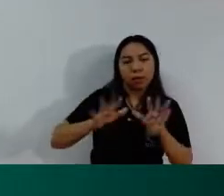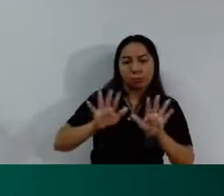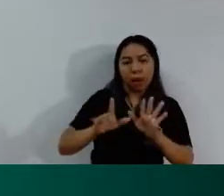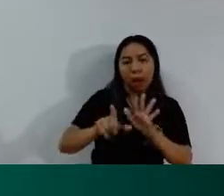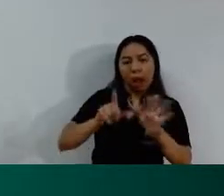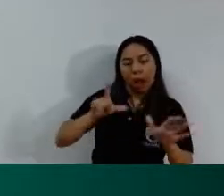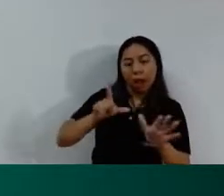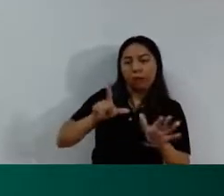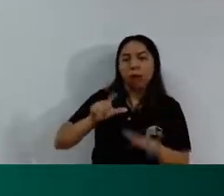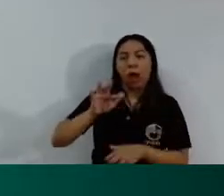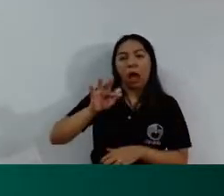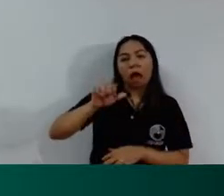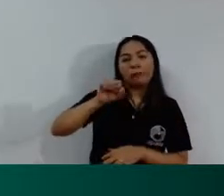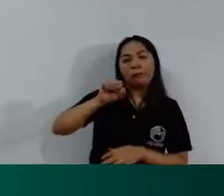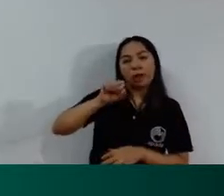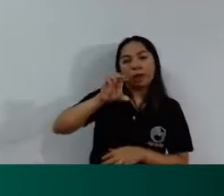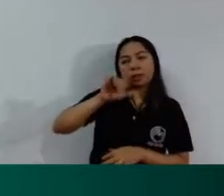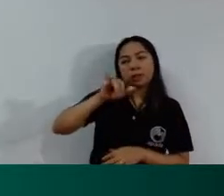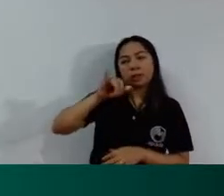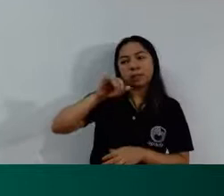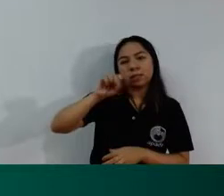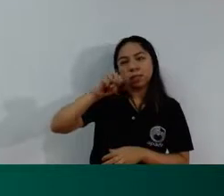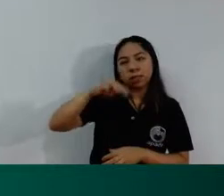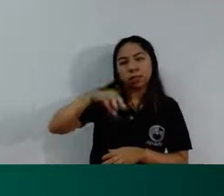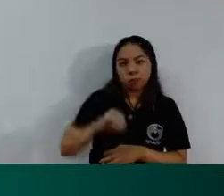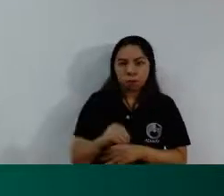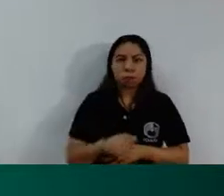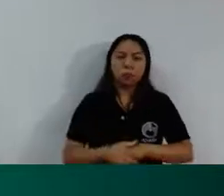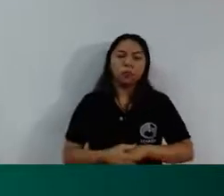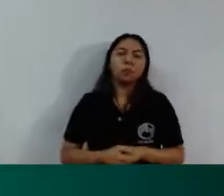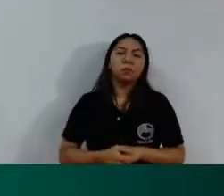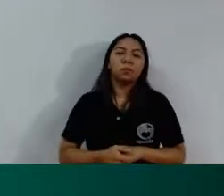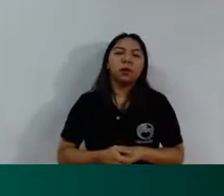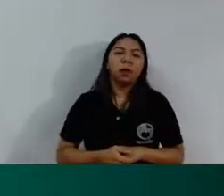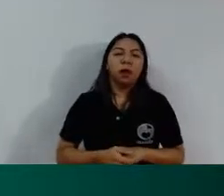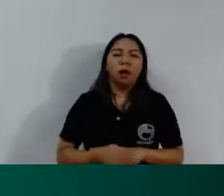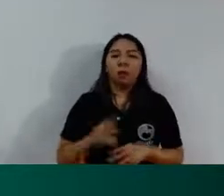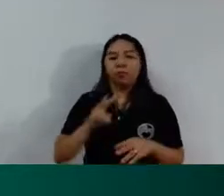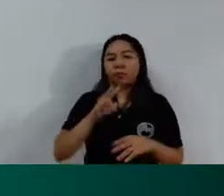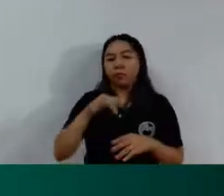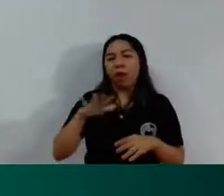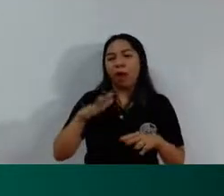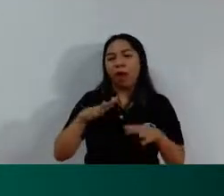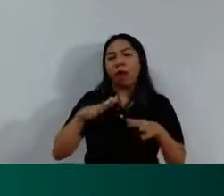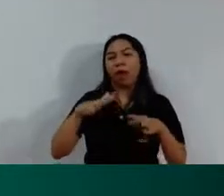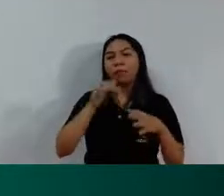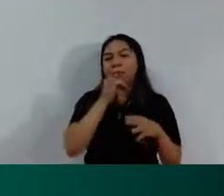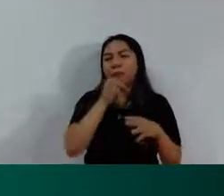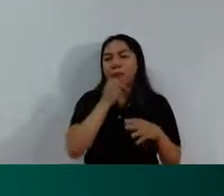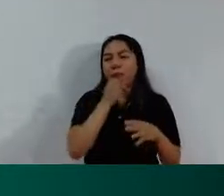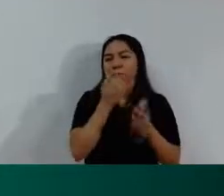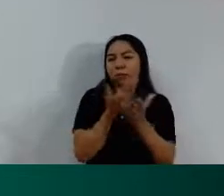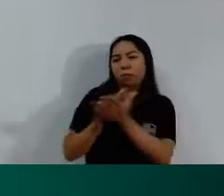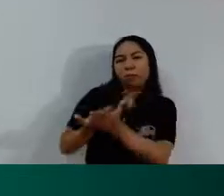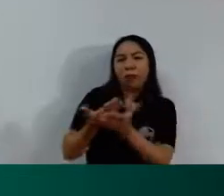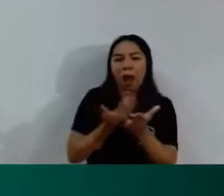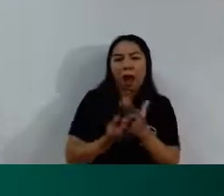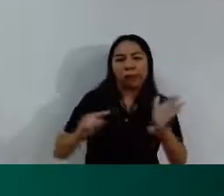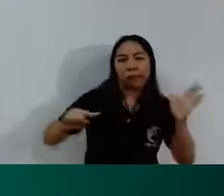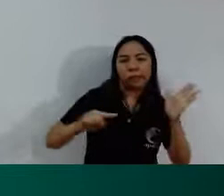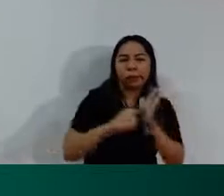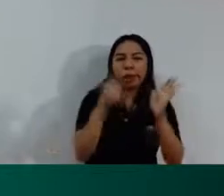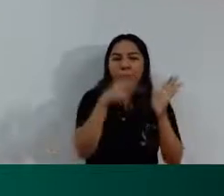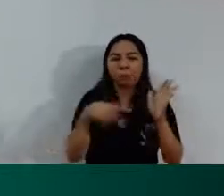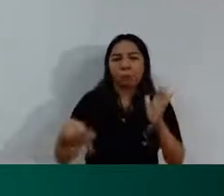se falar no fascismo nazismo que dá para moda né porque ele vai e vem ele ensina estudantes denunciar professores nessa